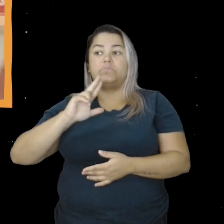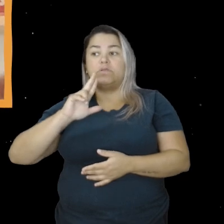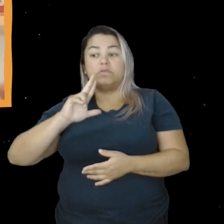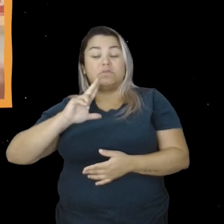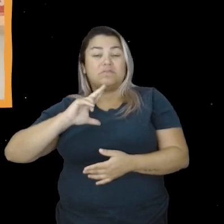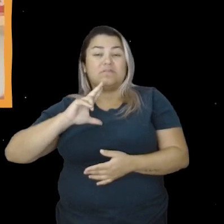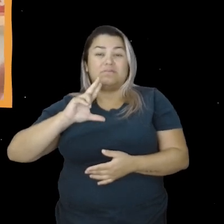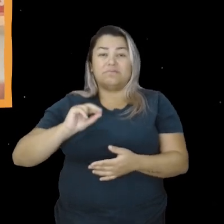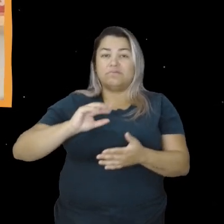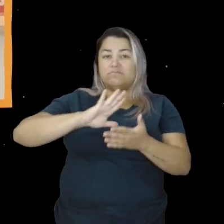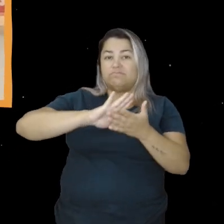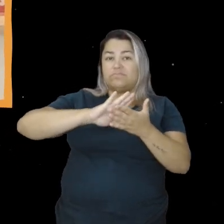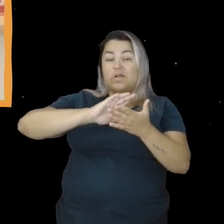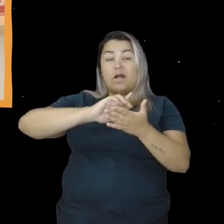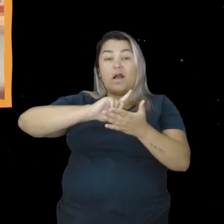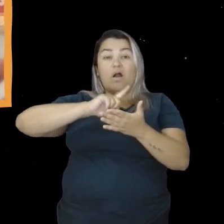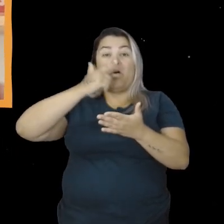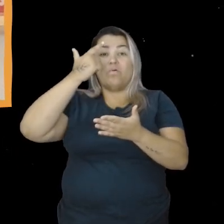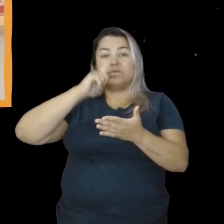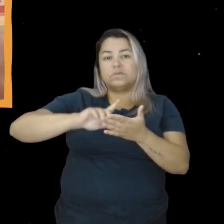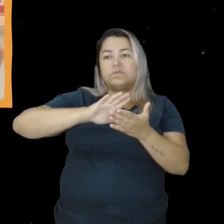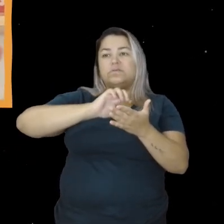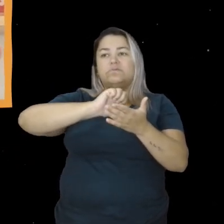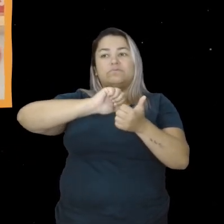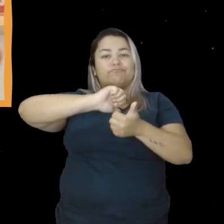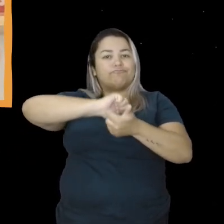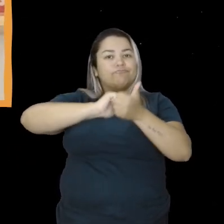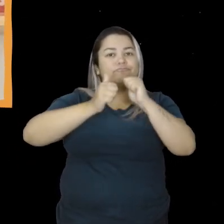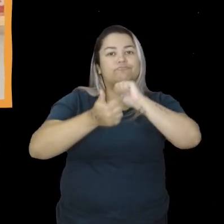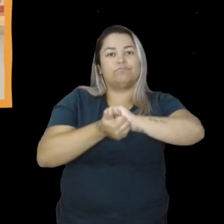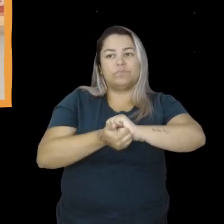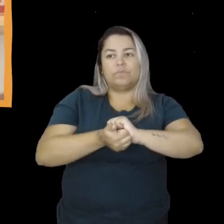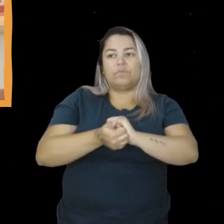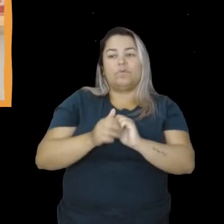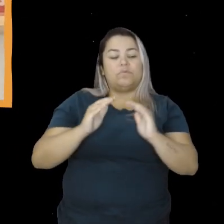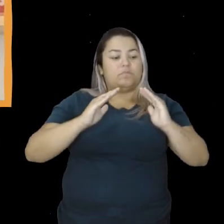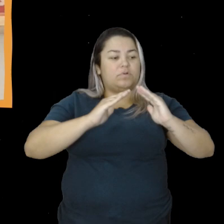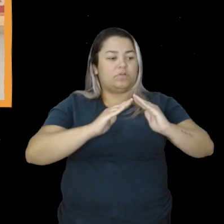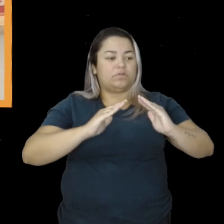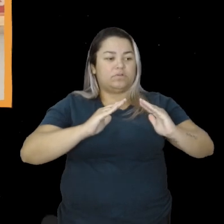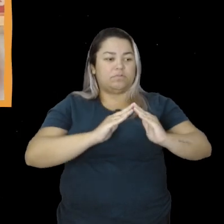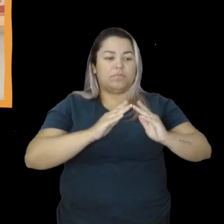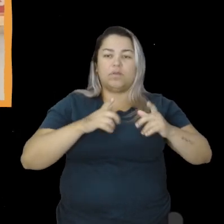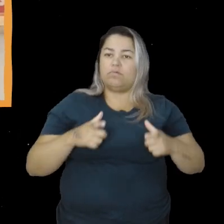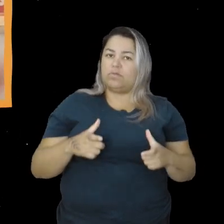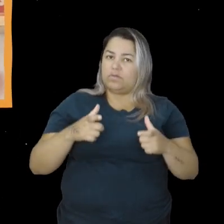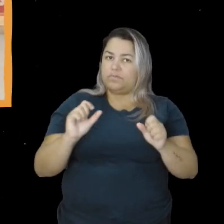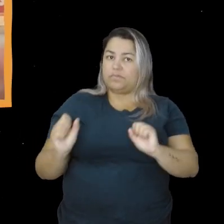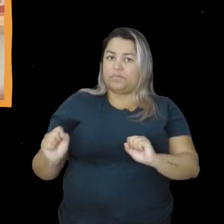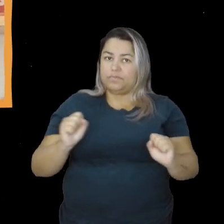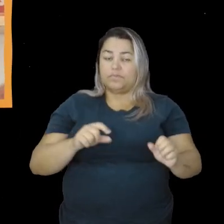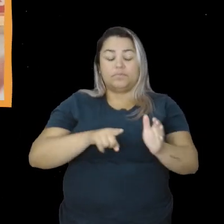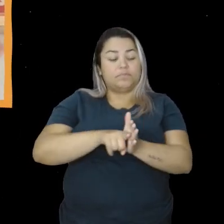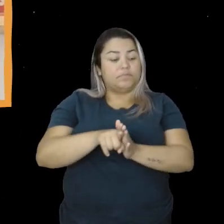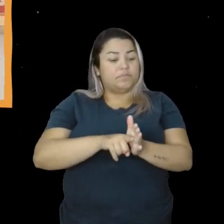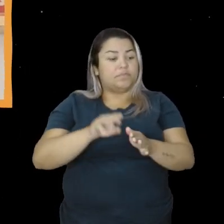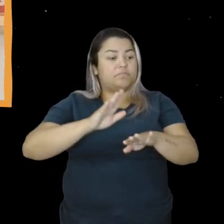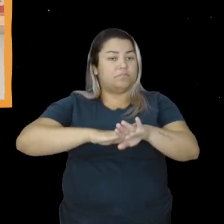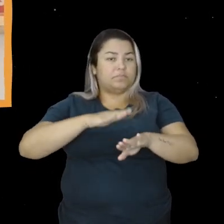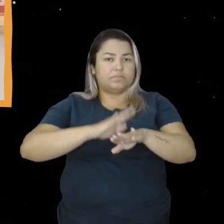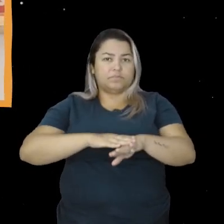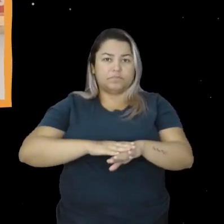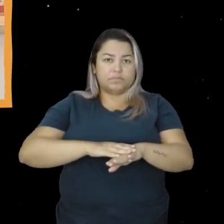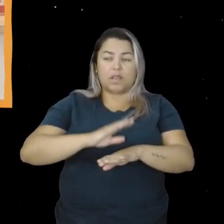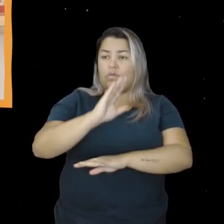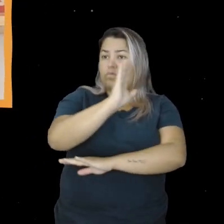uma zona onde eles poderiam morar. Então, se não é uma zona que eles poderiam morar, é um lugar onde eles podem explorar mais e mais o meio ambiente que, para